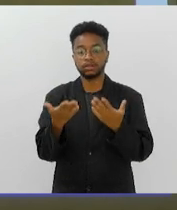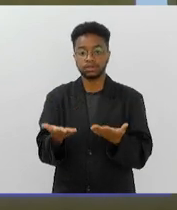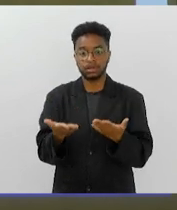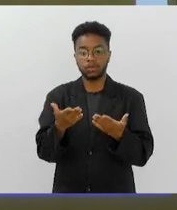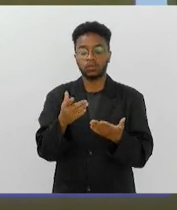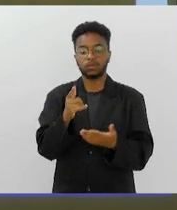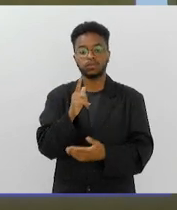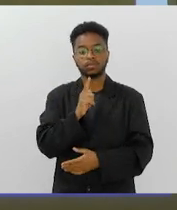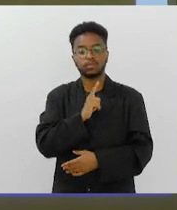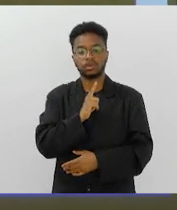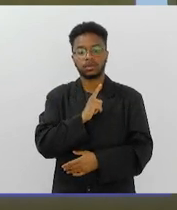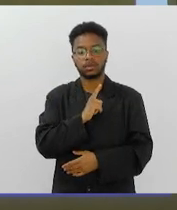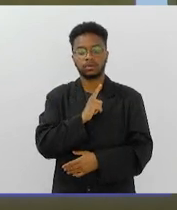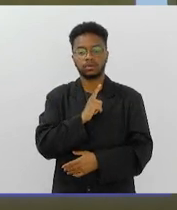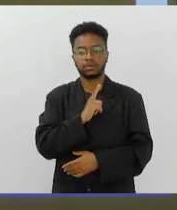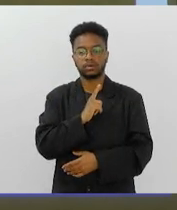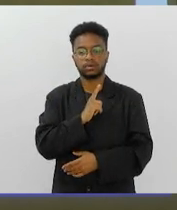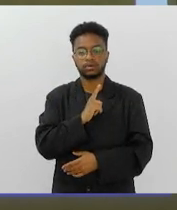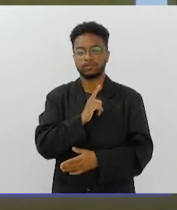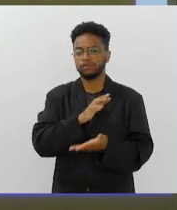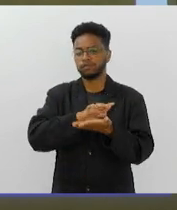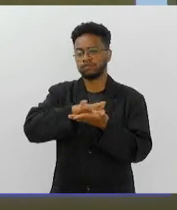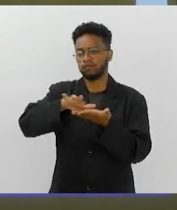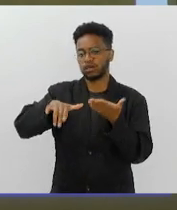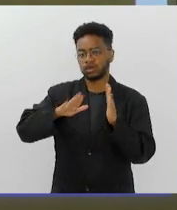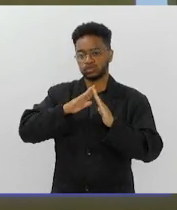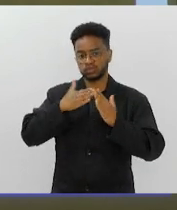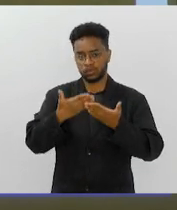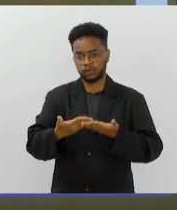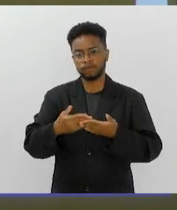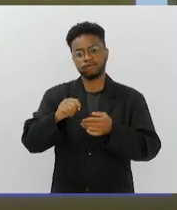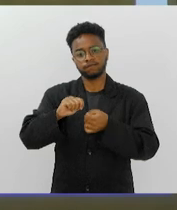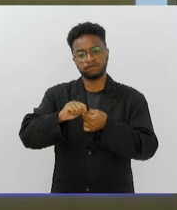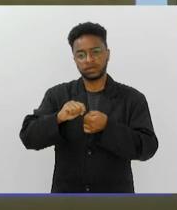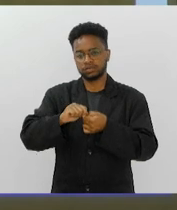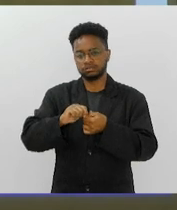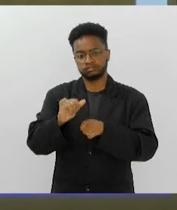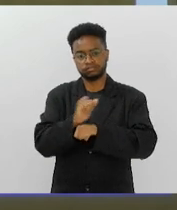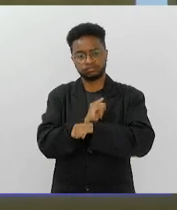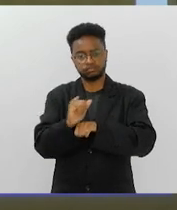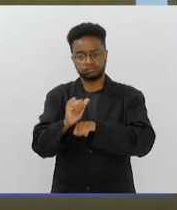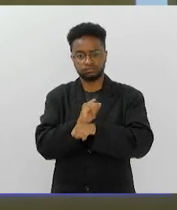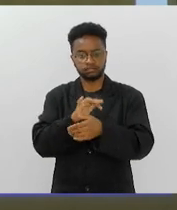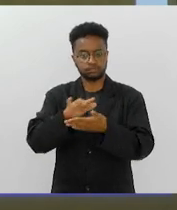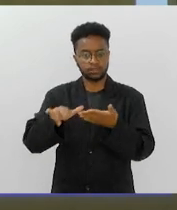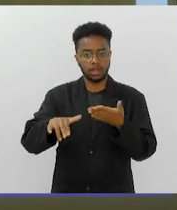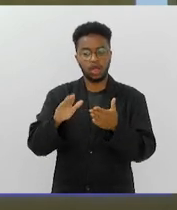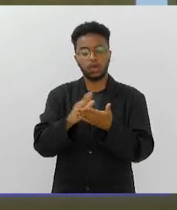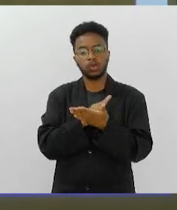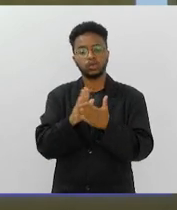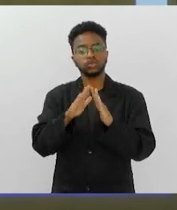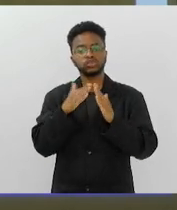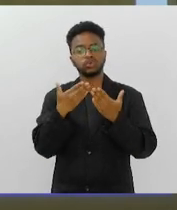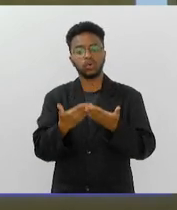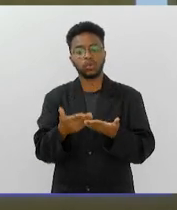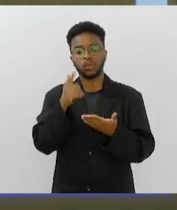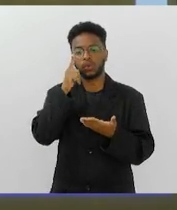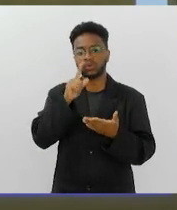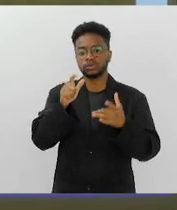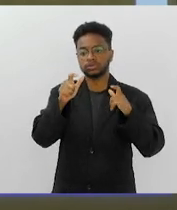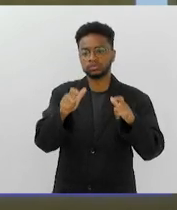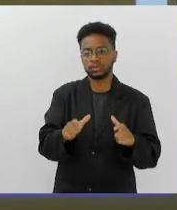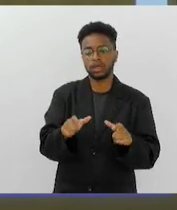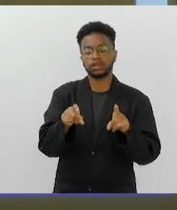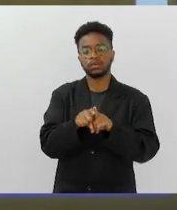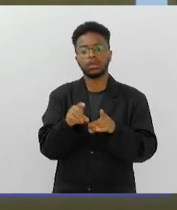tem várias escolas que fizeram de várias maneiras. Tem escola que conseguiu um espaço, tem uma escola